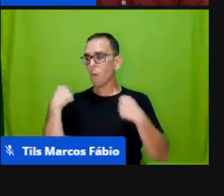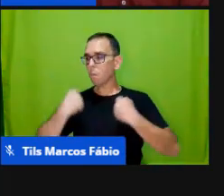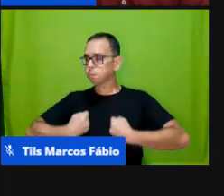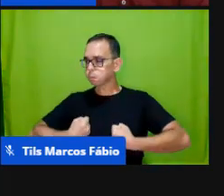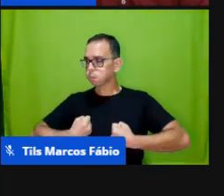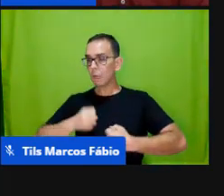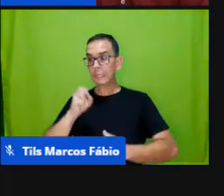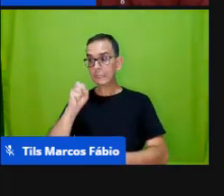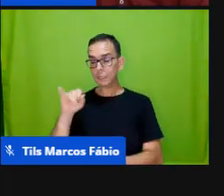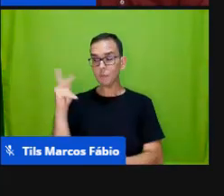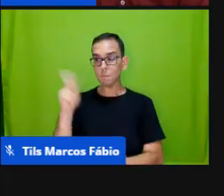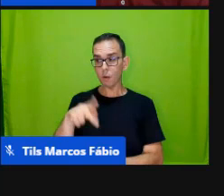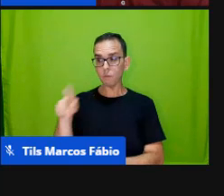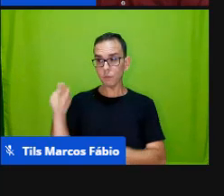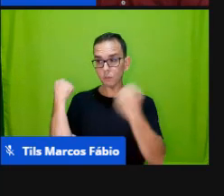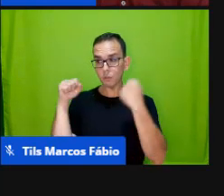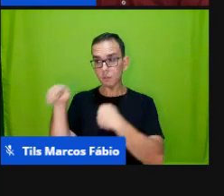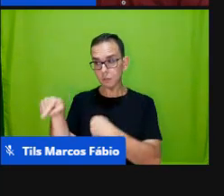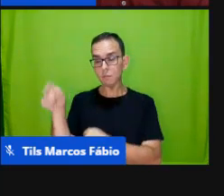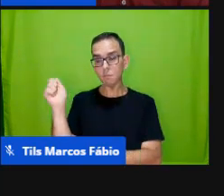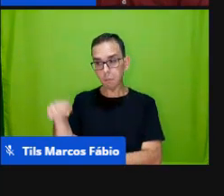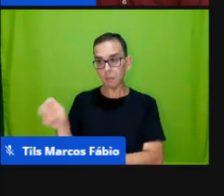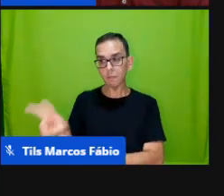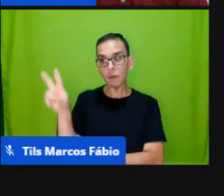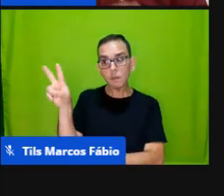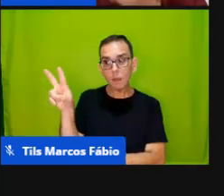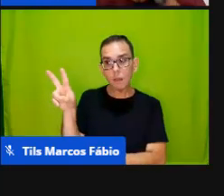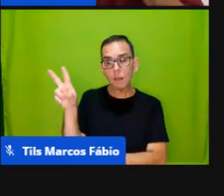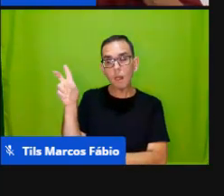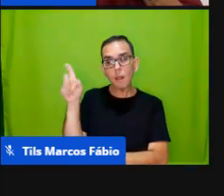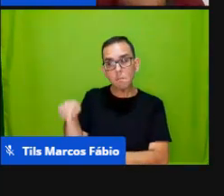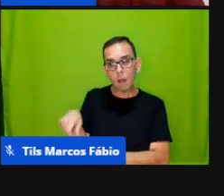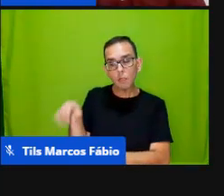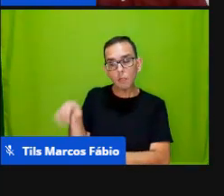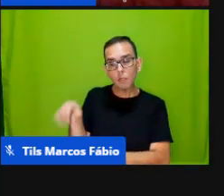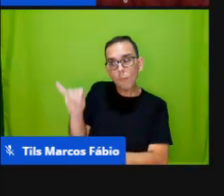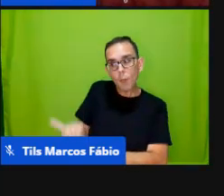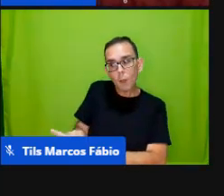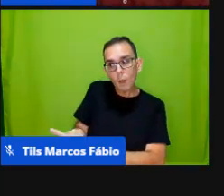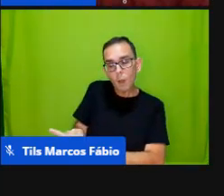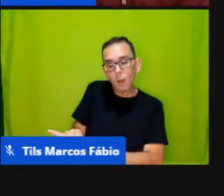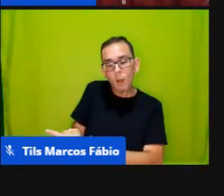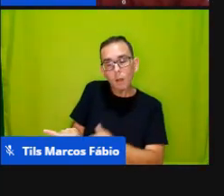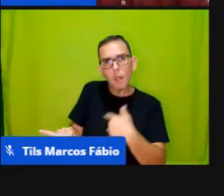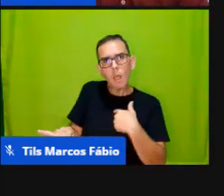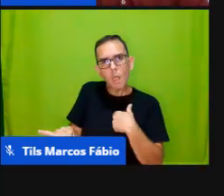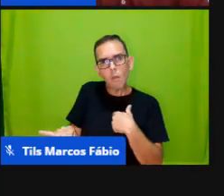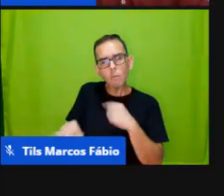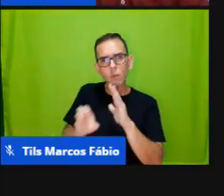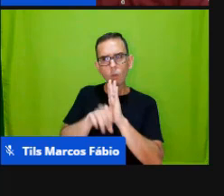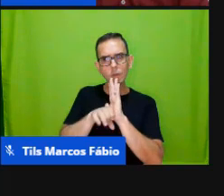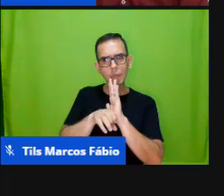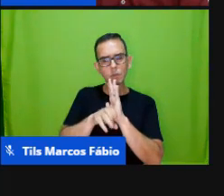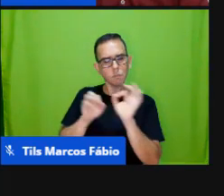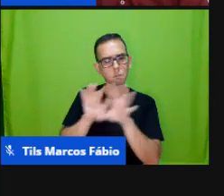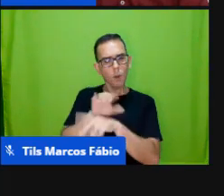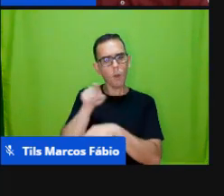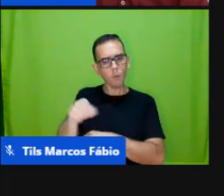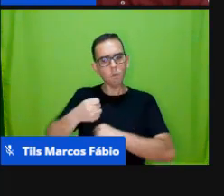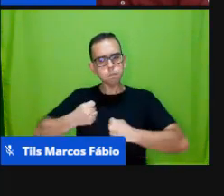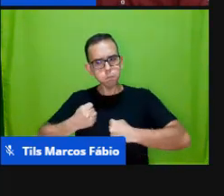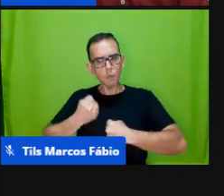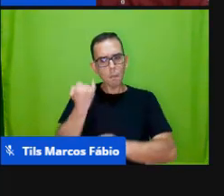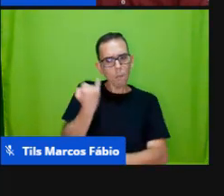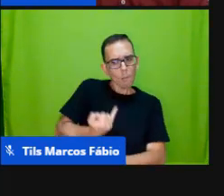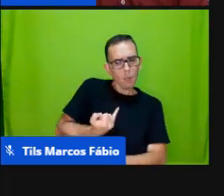dele tivesse valorizado isso, talvez ele tivesse sido magrinho, né? Não que eu tenha conceito pré-definido de gordinho e